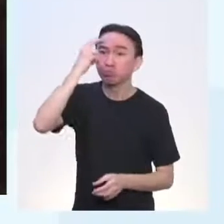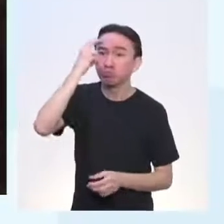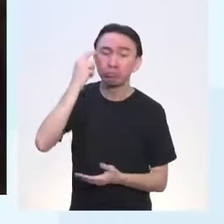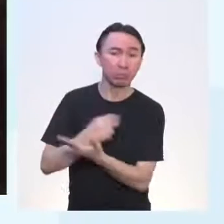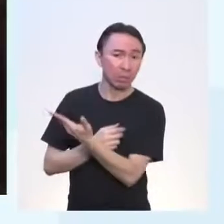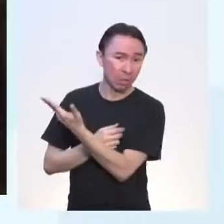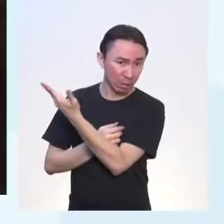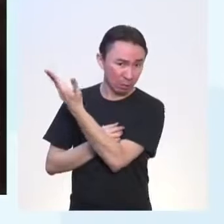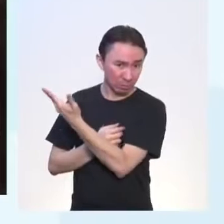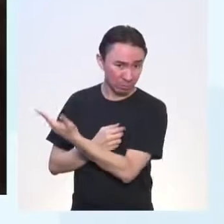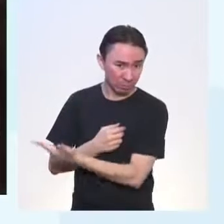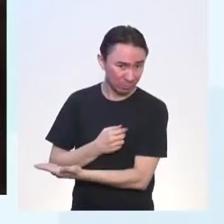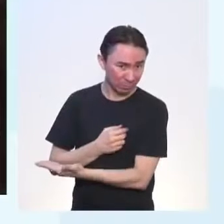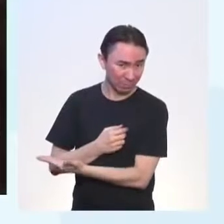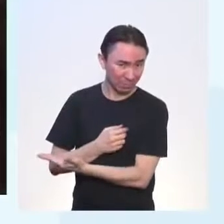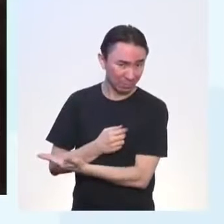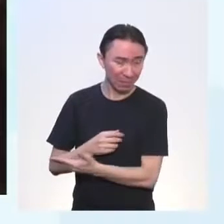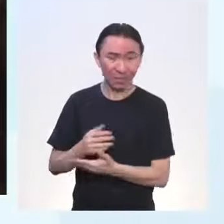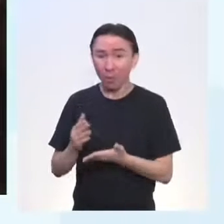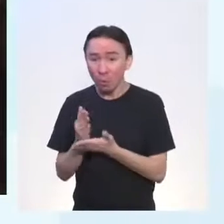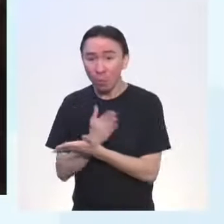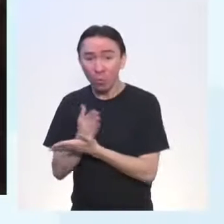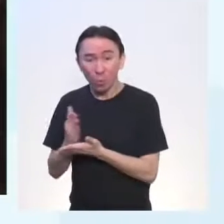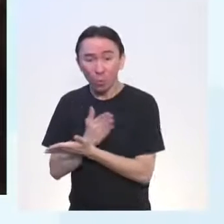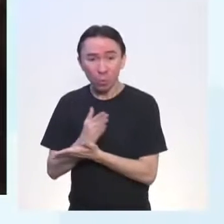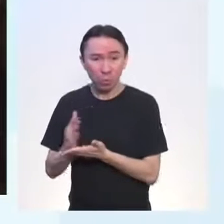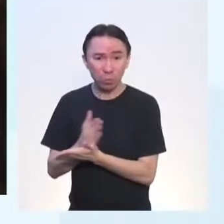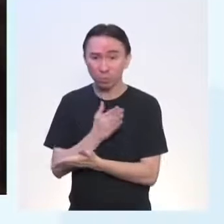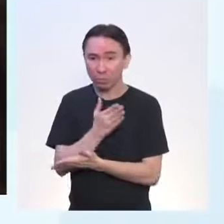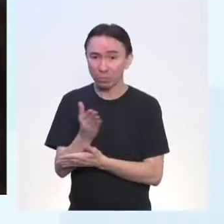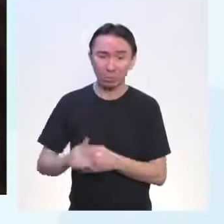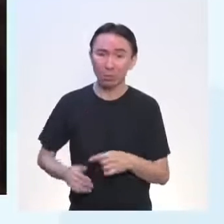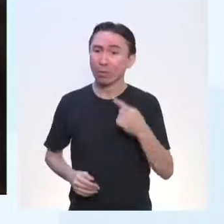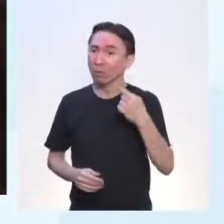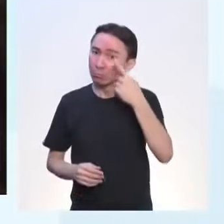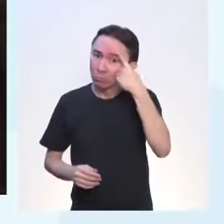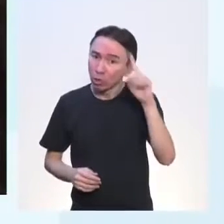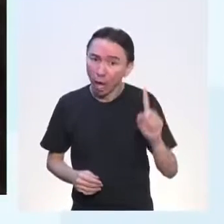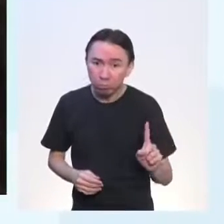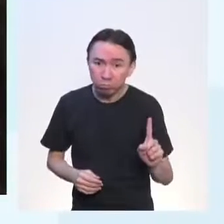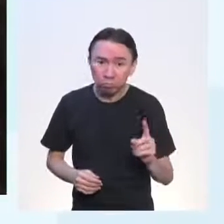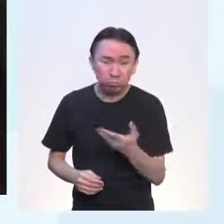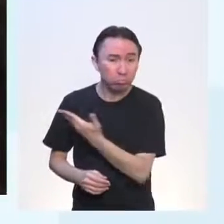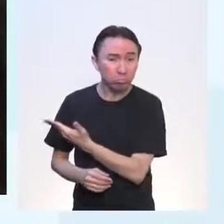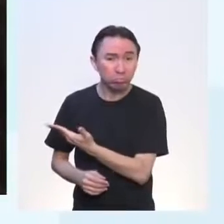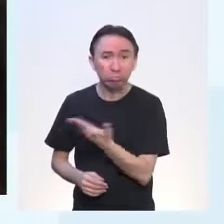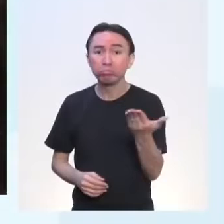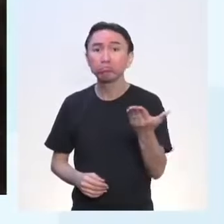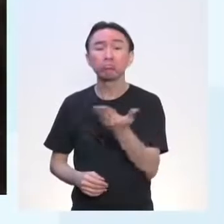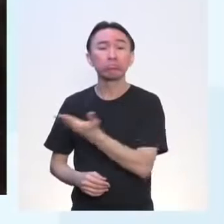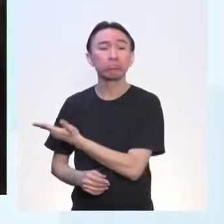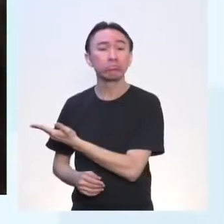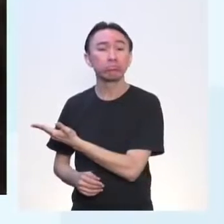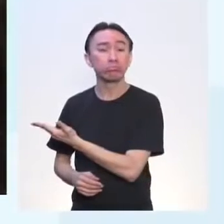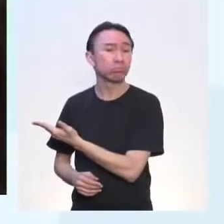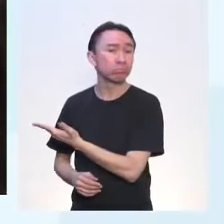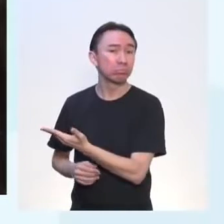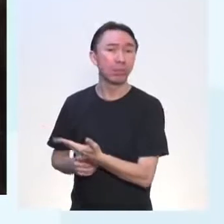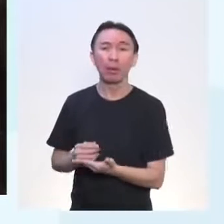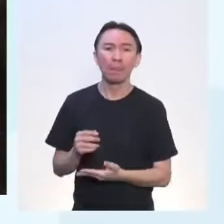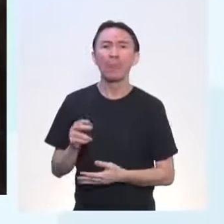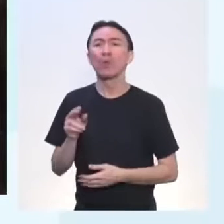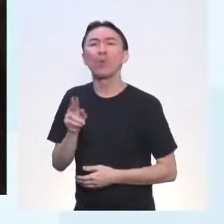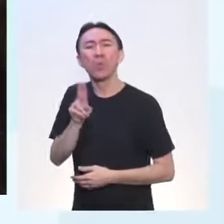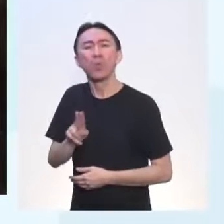isso. Tem gente aqui que nem sabe, eu sou um deles, é claro, tem gente que nem sabe a utilidade de